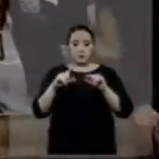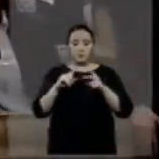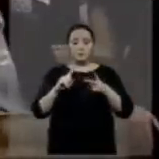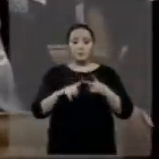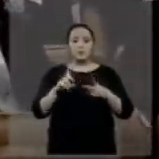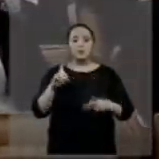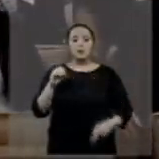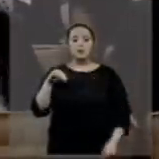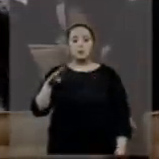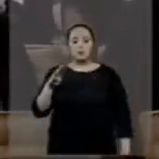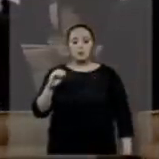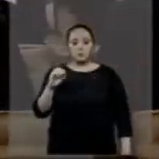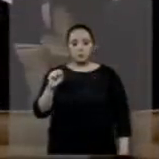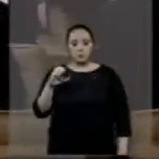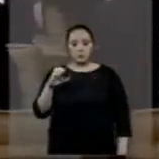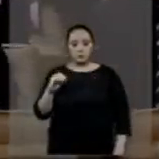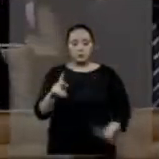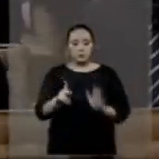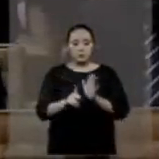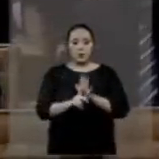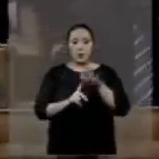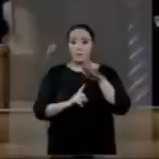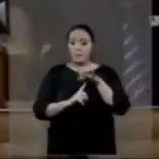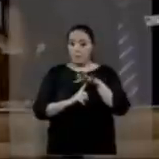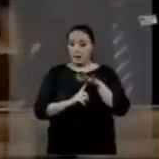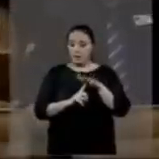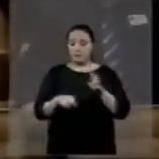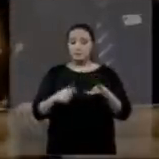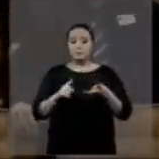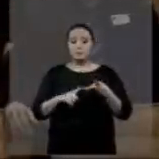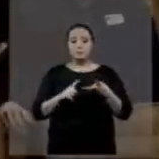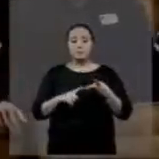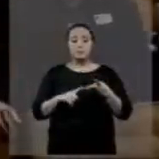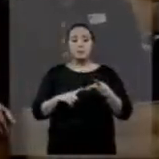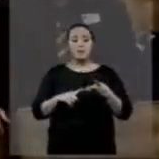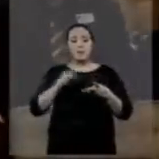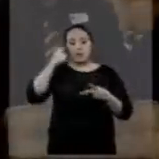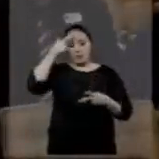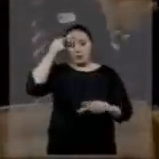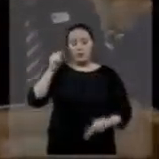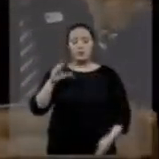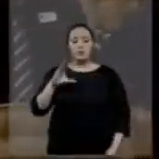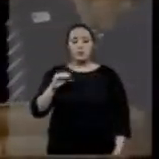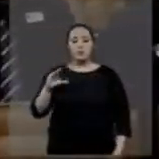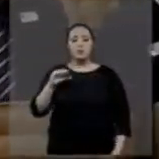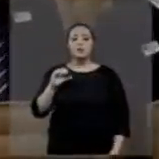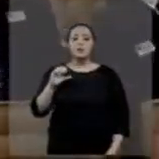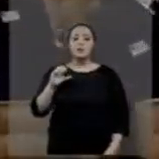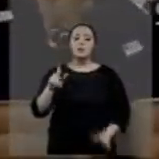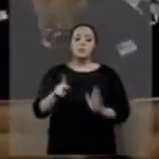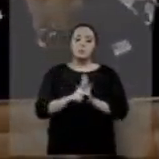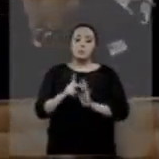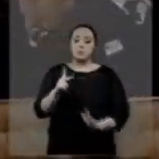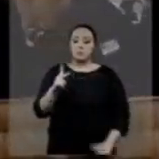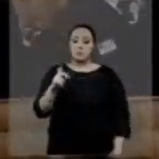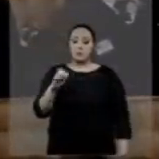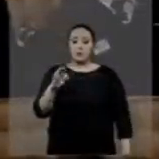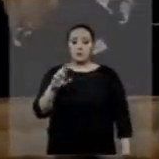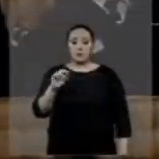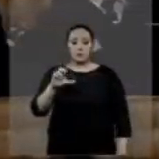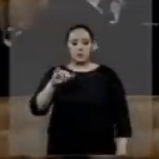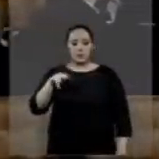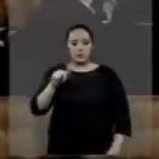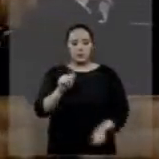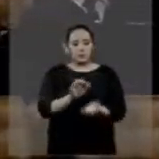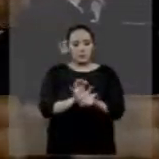Dom Bosco, Cornélio Procópio, no Paraná, Faculdade de Ciências Aplicadas e Ciências Sociais de Petrolina, Pernambuco,